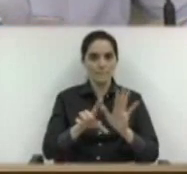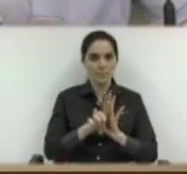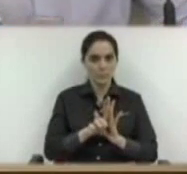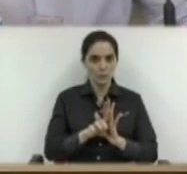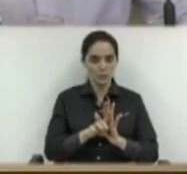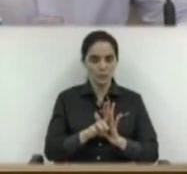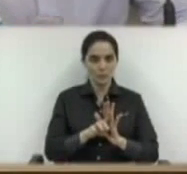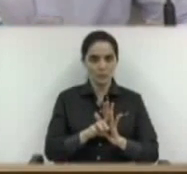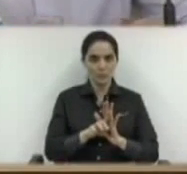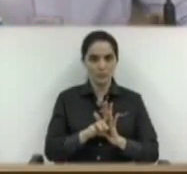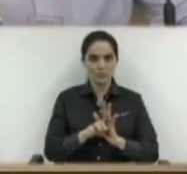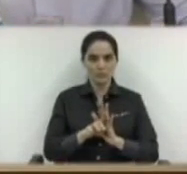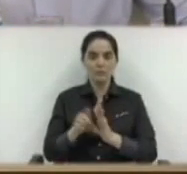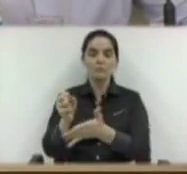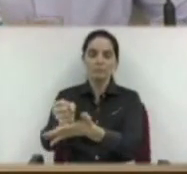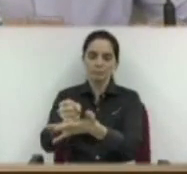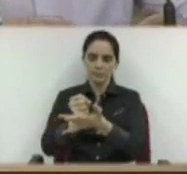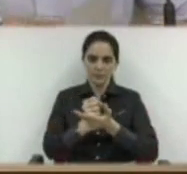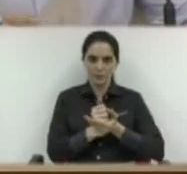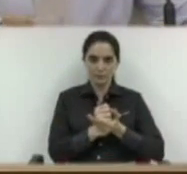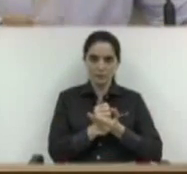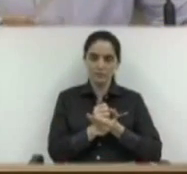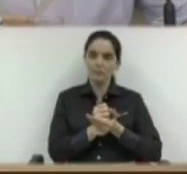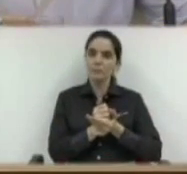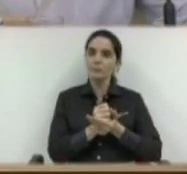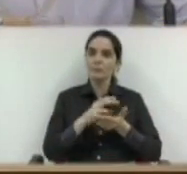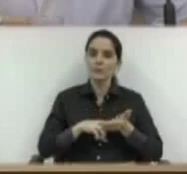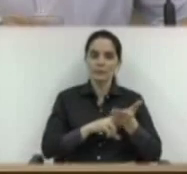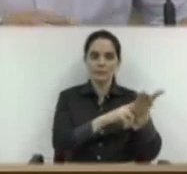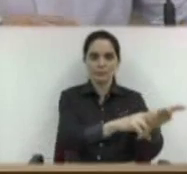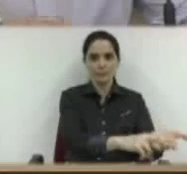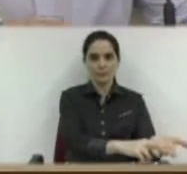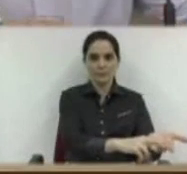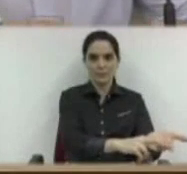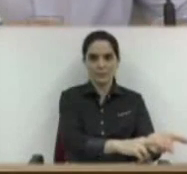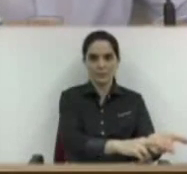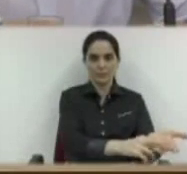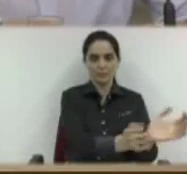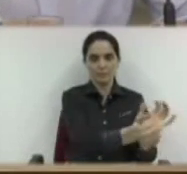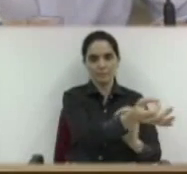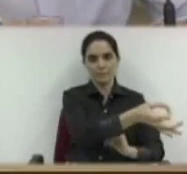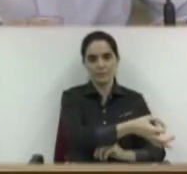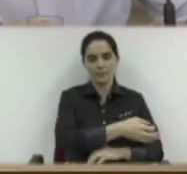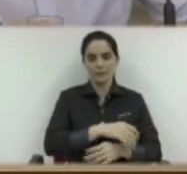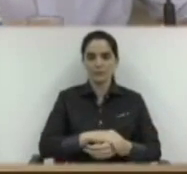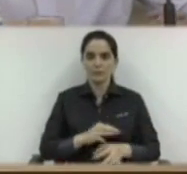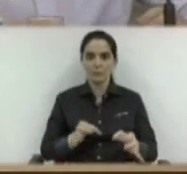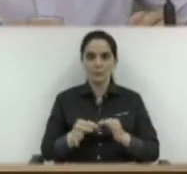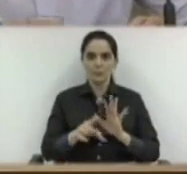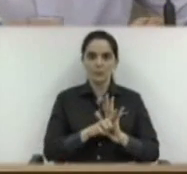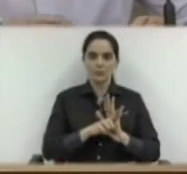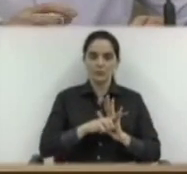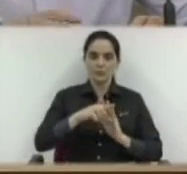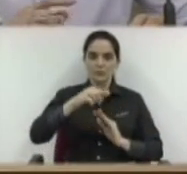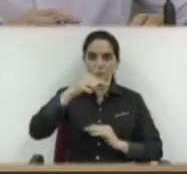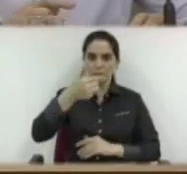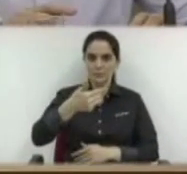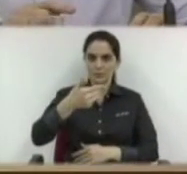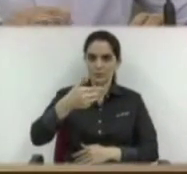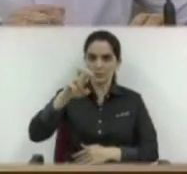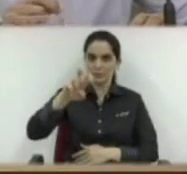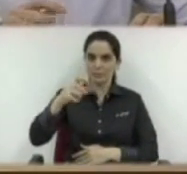número 252 também é recebido pela mesa diretora e encaminhado às comissões. Projeto de lei número